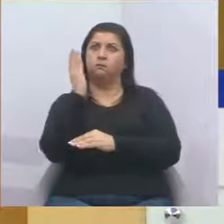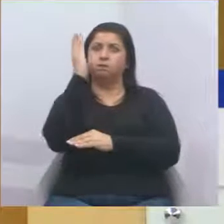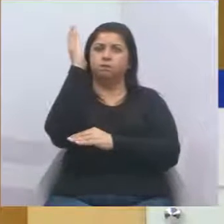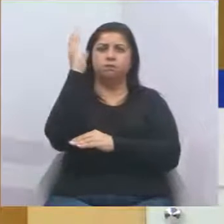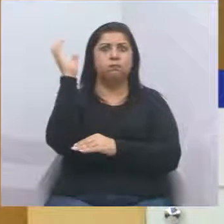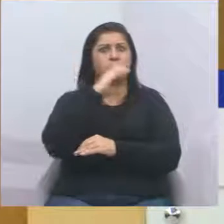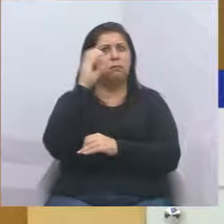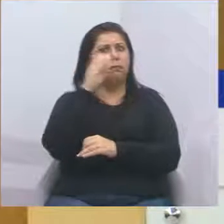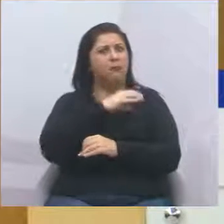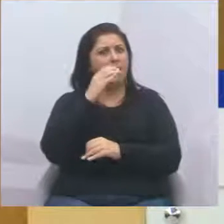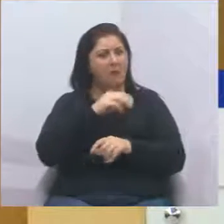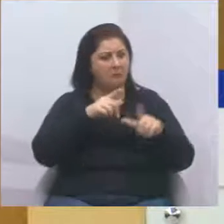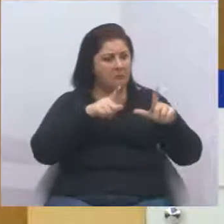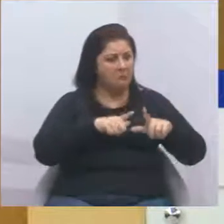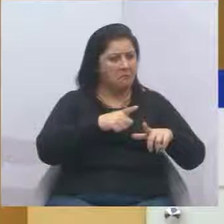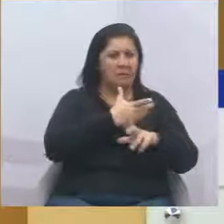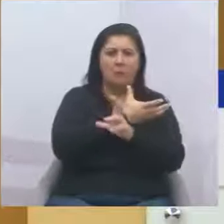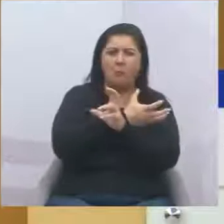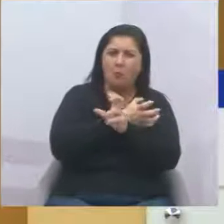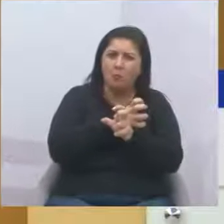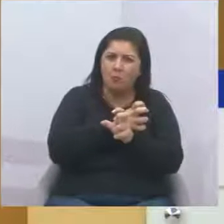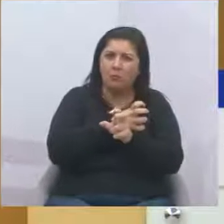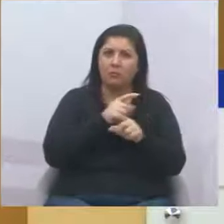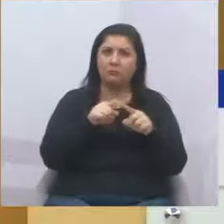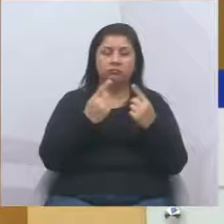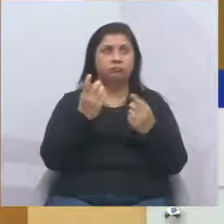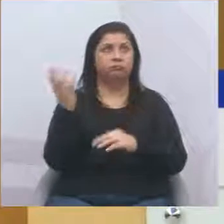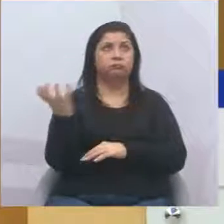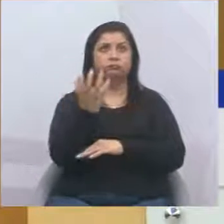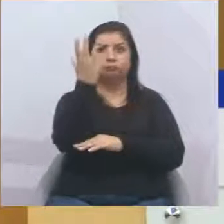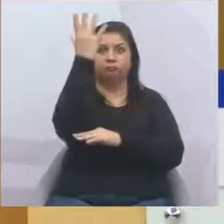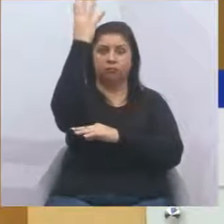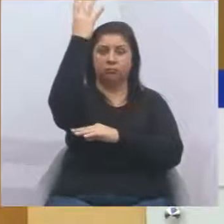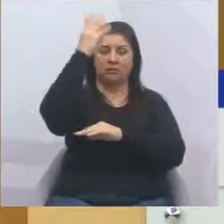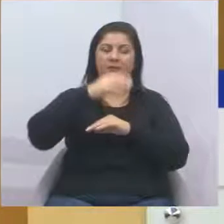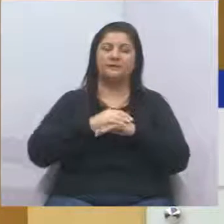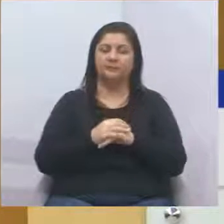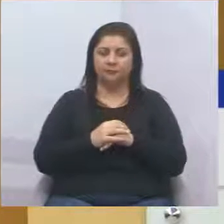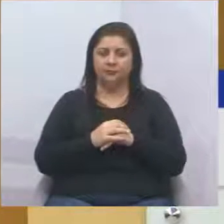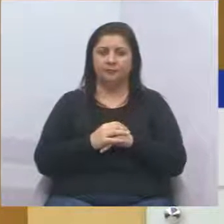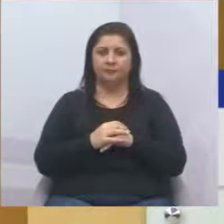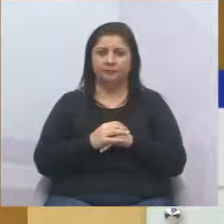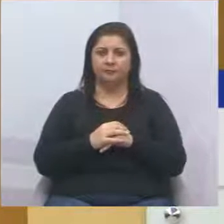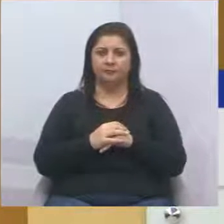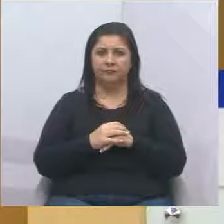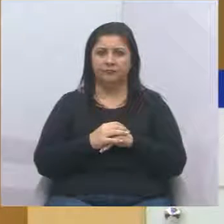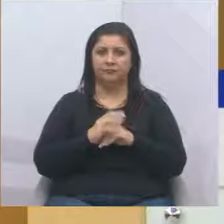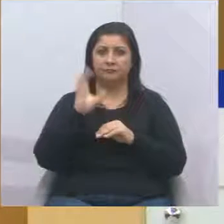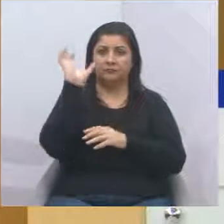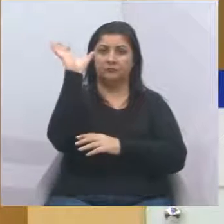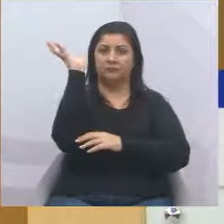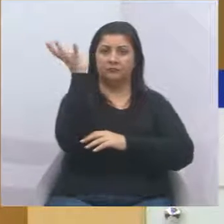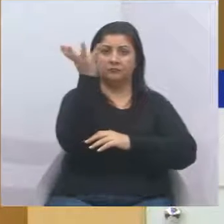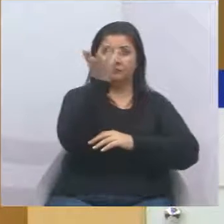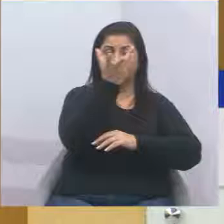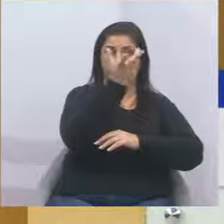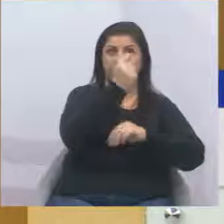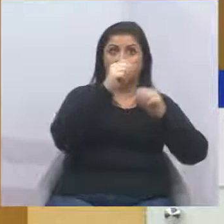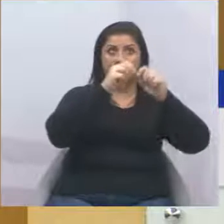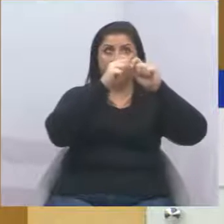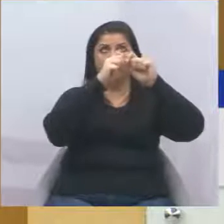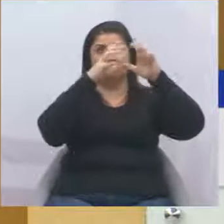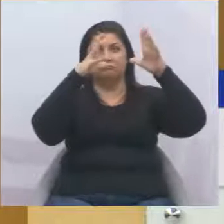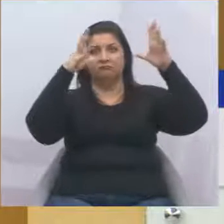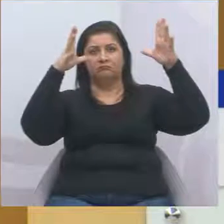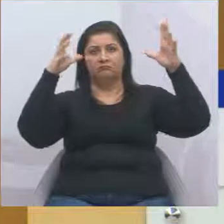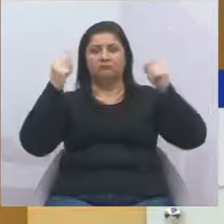áreas degradadas, em clima seco e solo pobre. Trata-se de uma leguminosa arbórea que foi